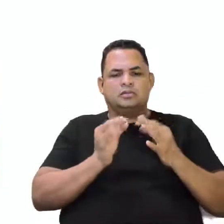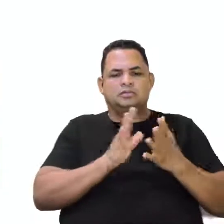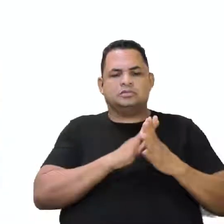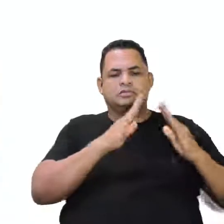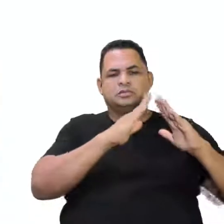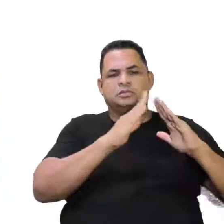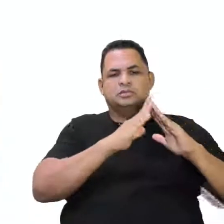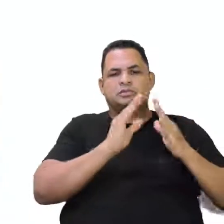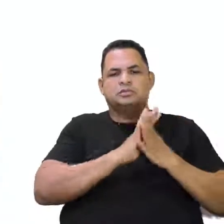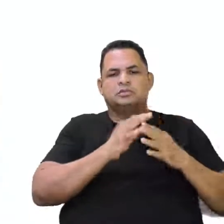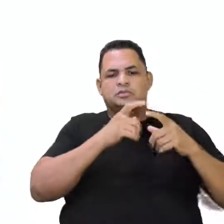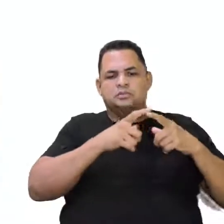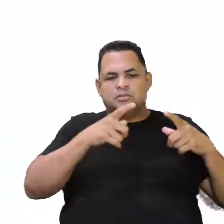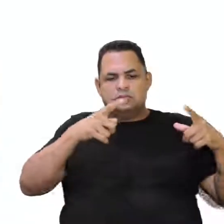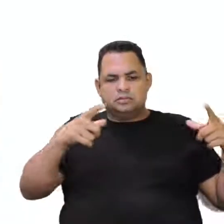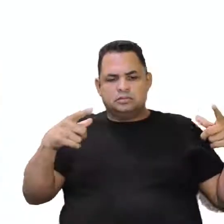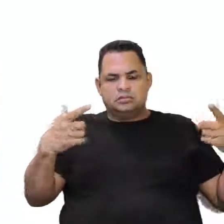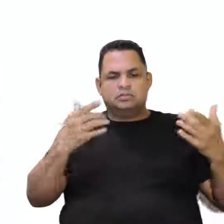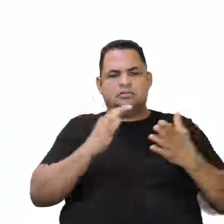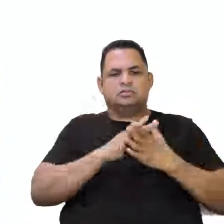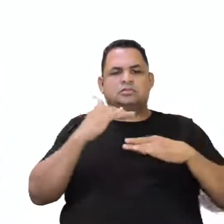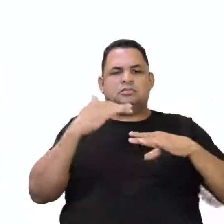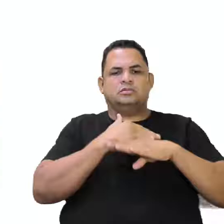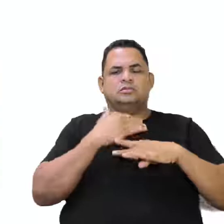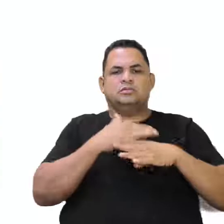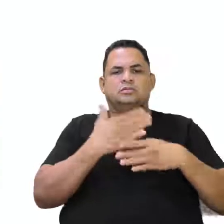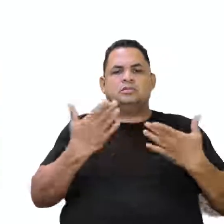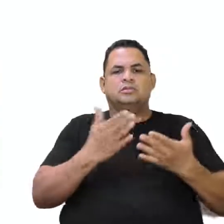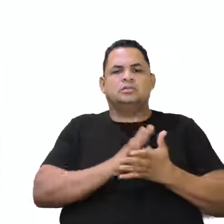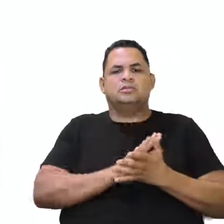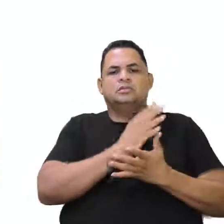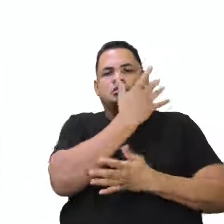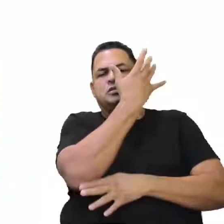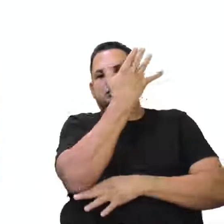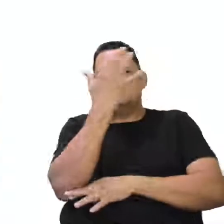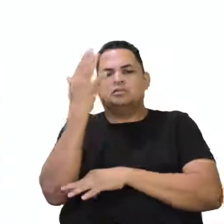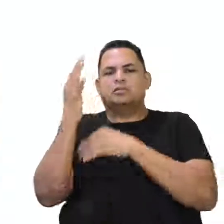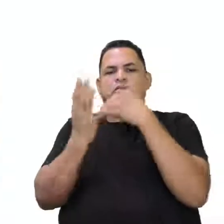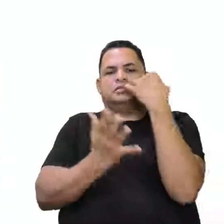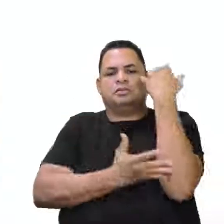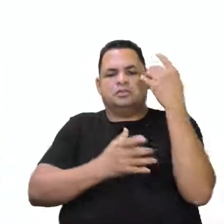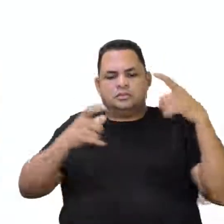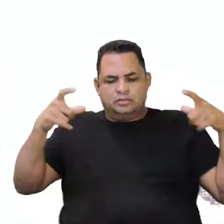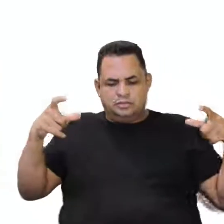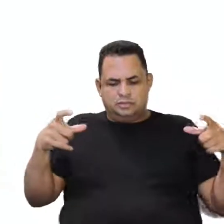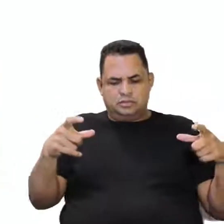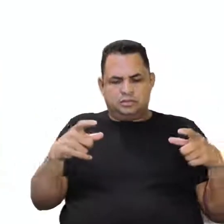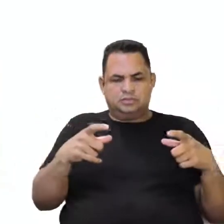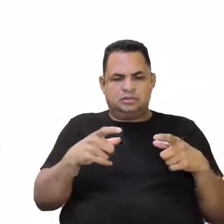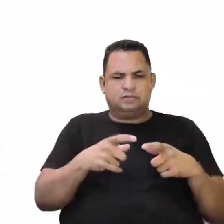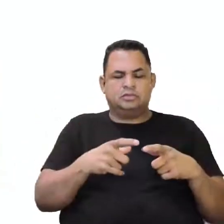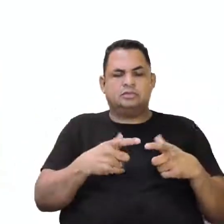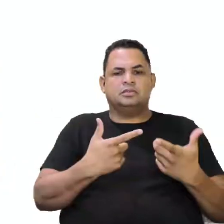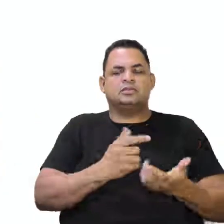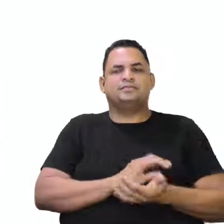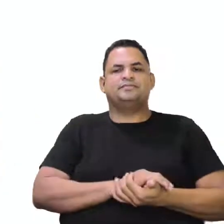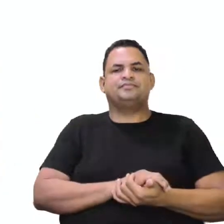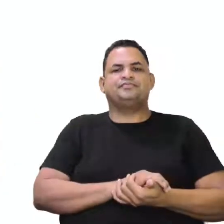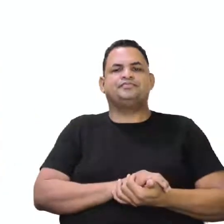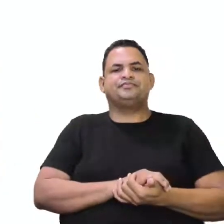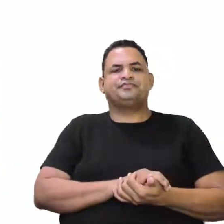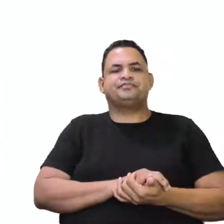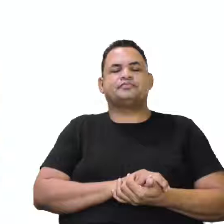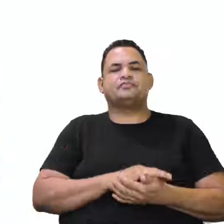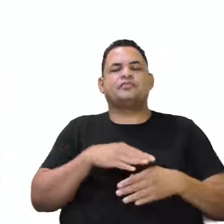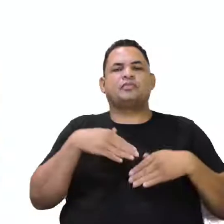e vão expandindo-se. E nessa expansão, a floresta vai regredindo, né?